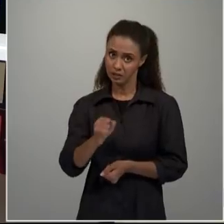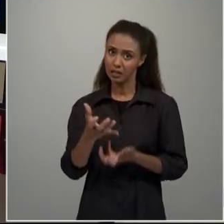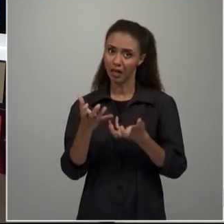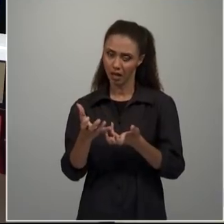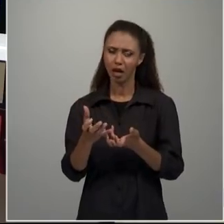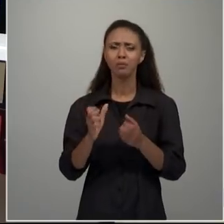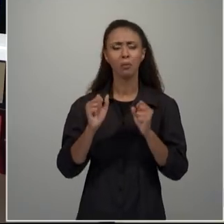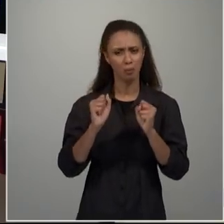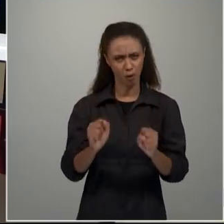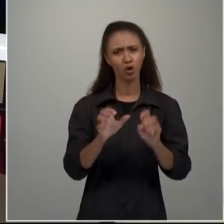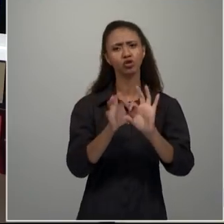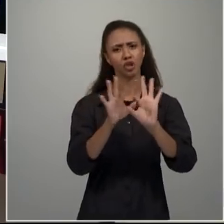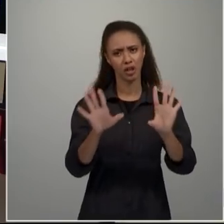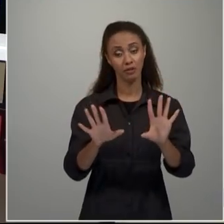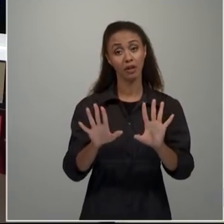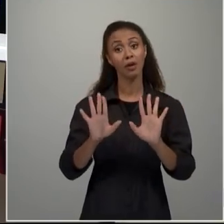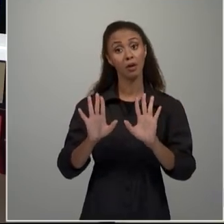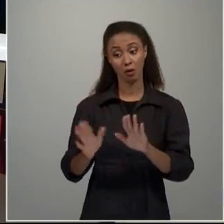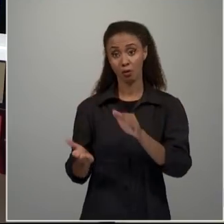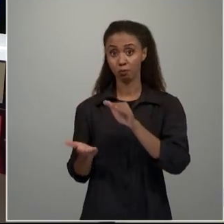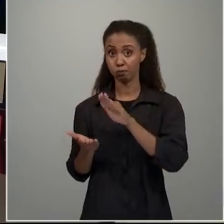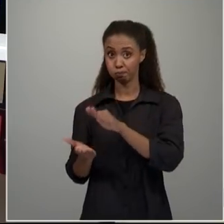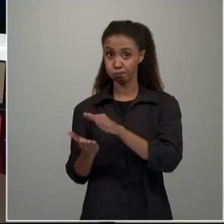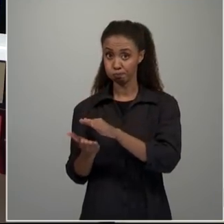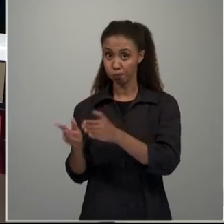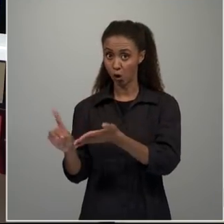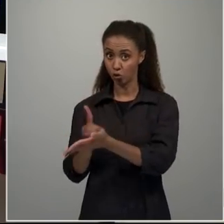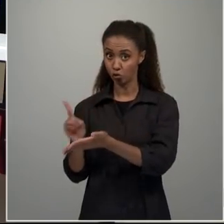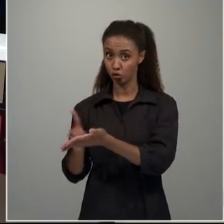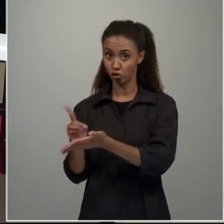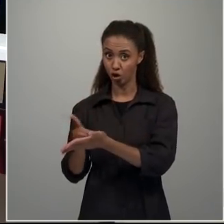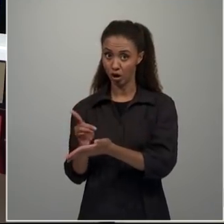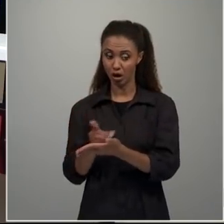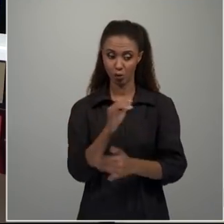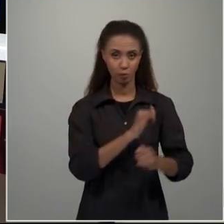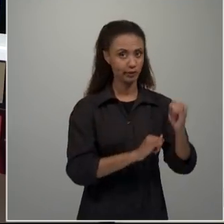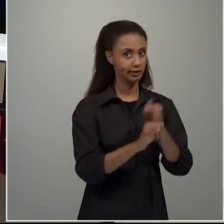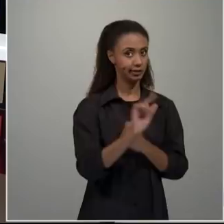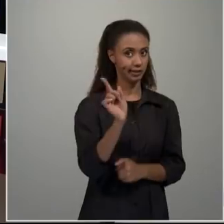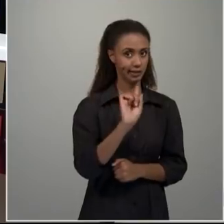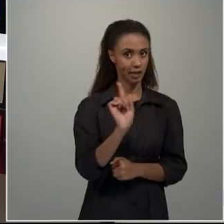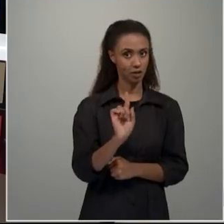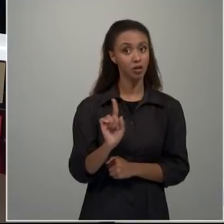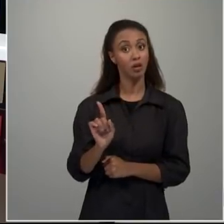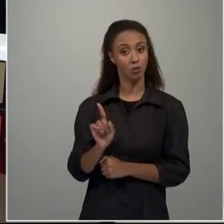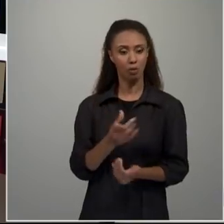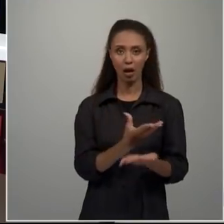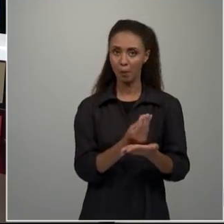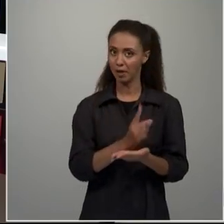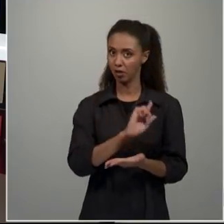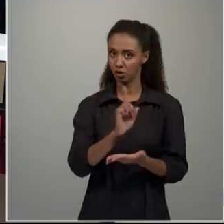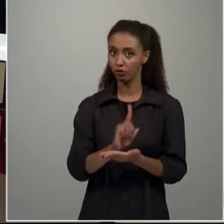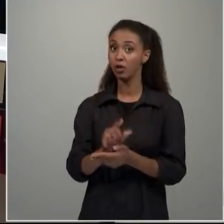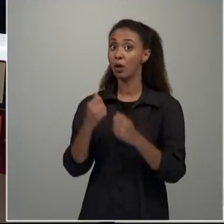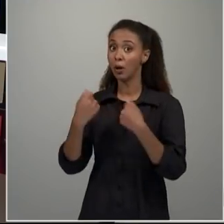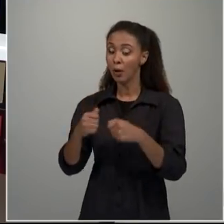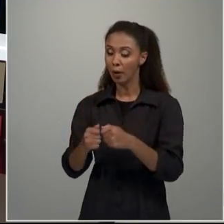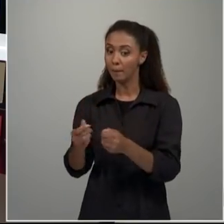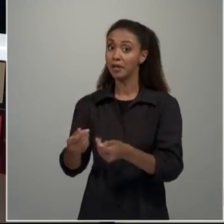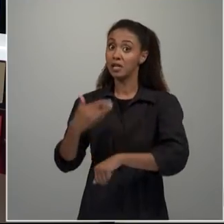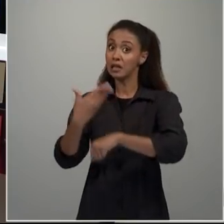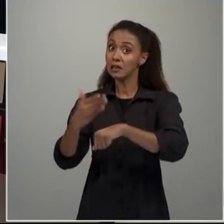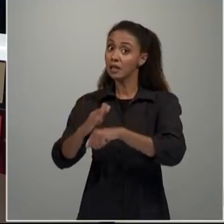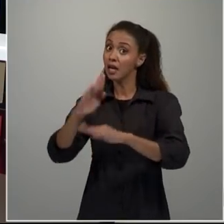o empate tá porque os outros a gente não permite você já começa a praticar na sua casa para ganhar velocidade e entender como